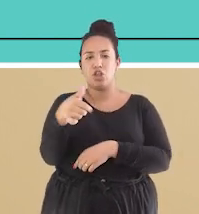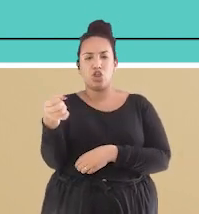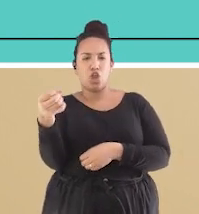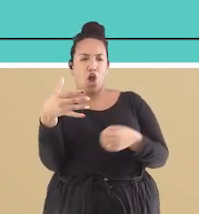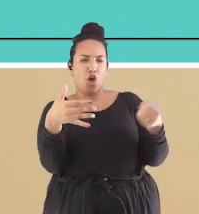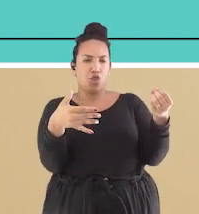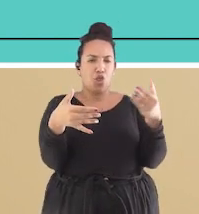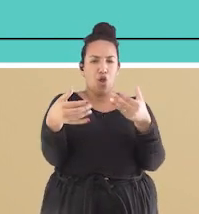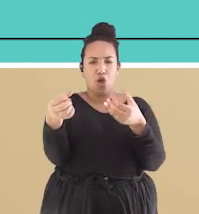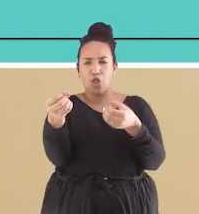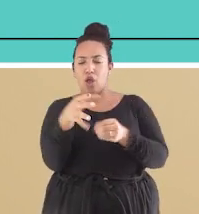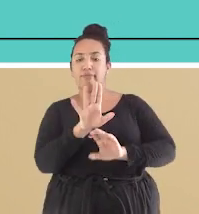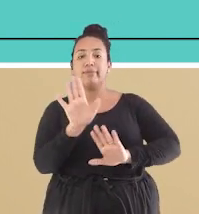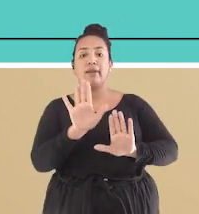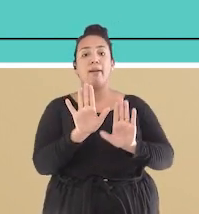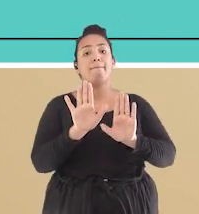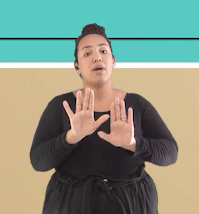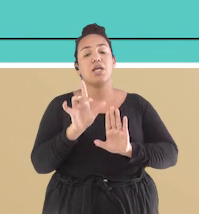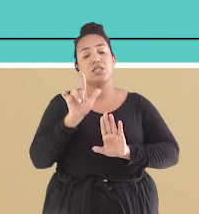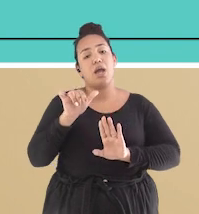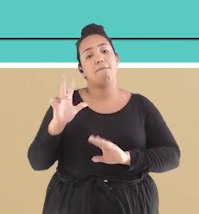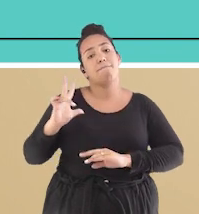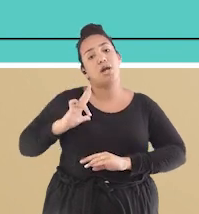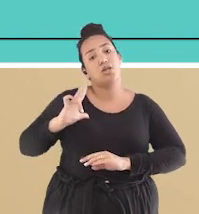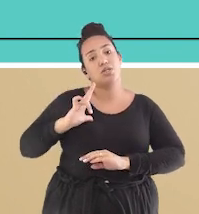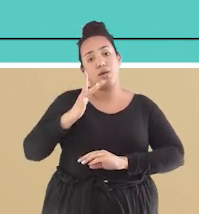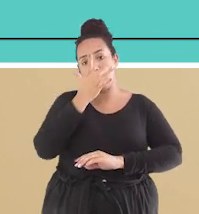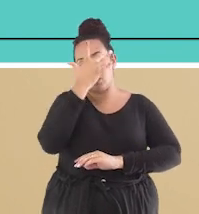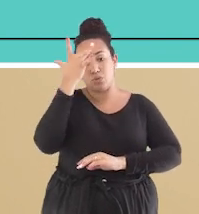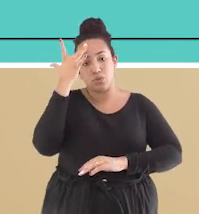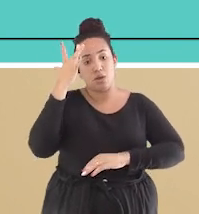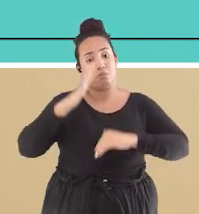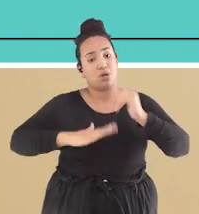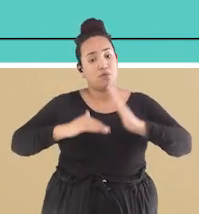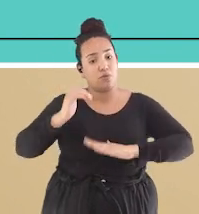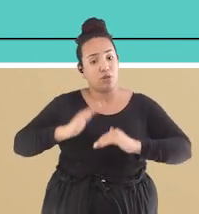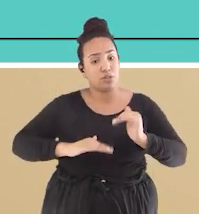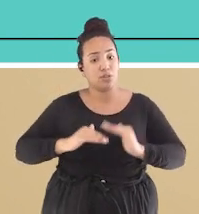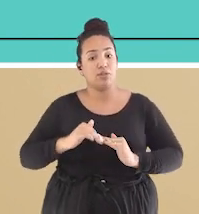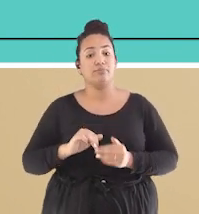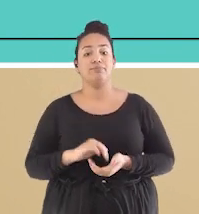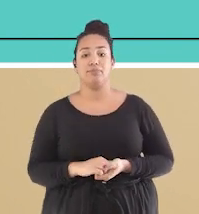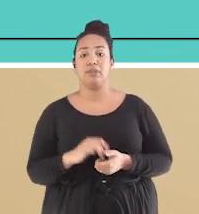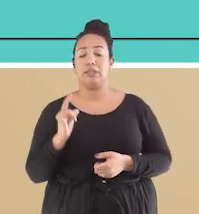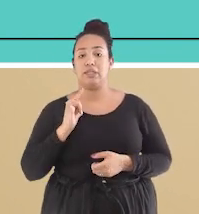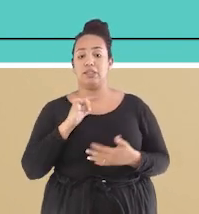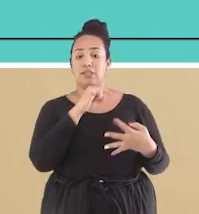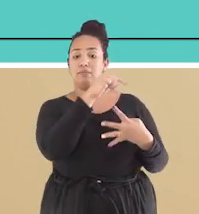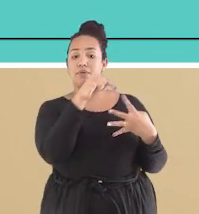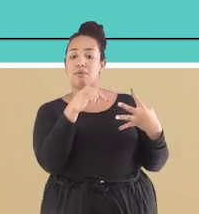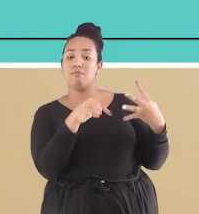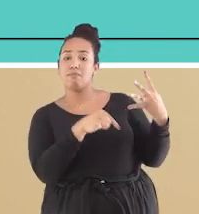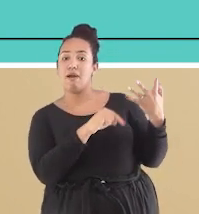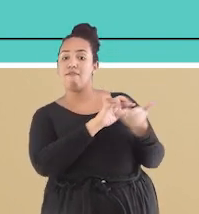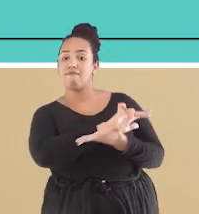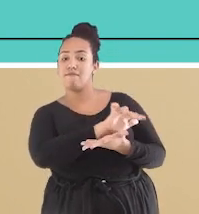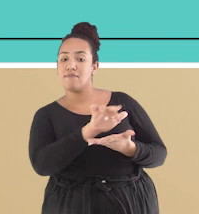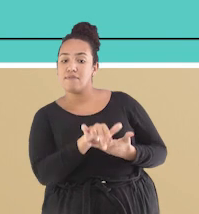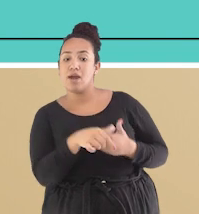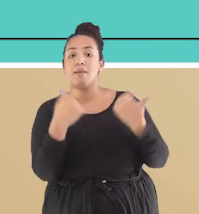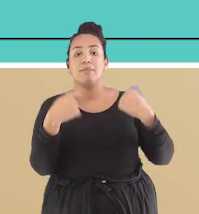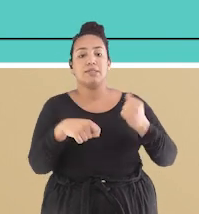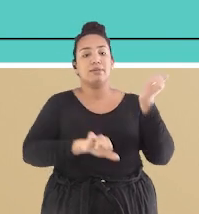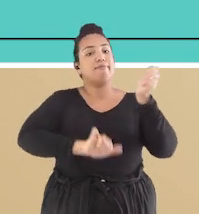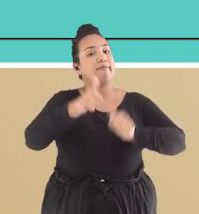mas propõe uma jornada mais pessoal para os seus personagens. Thor, Jane, Valkyria e até o vilão Gorr precisam avaliar